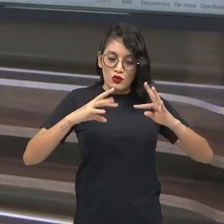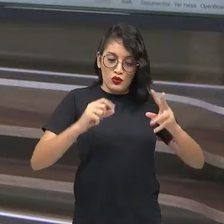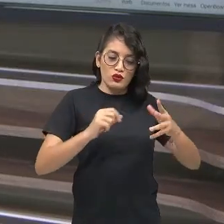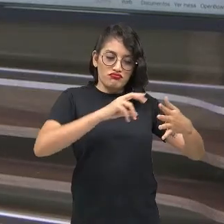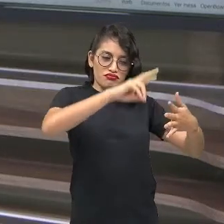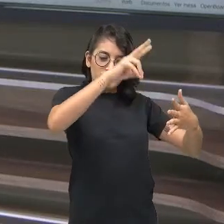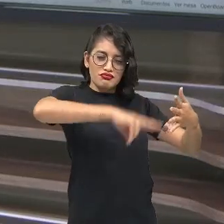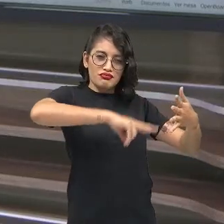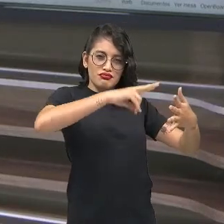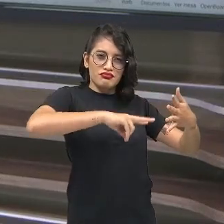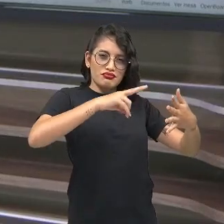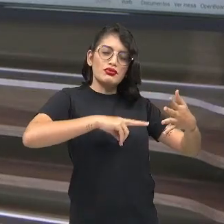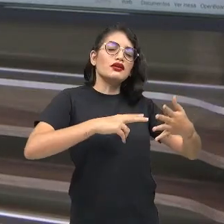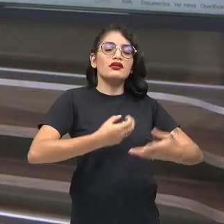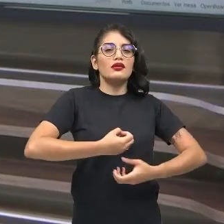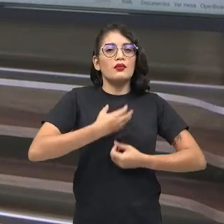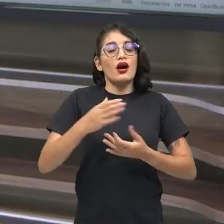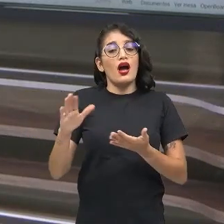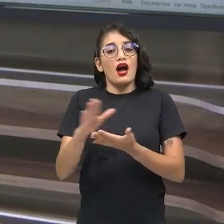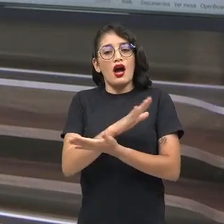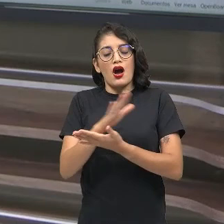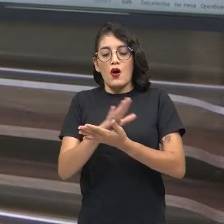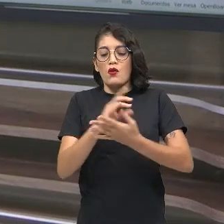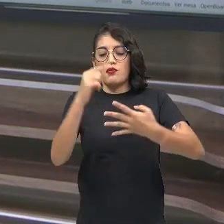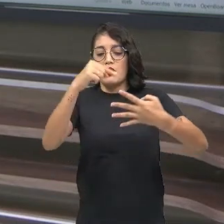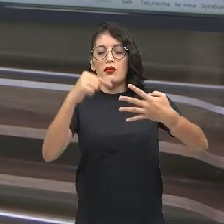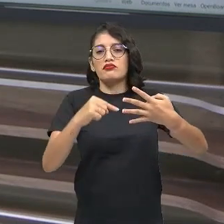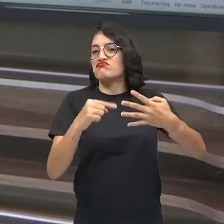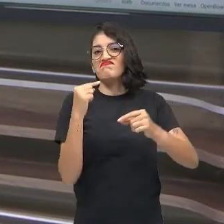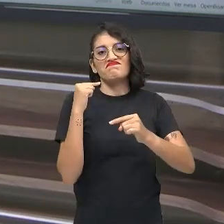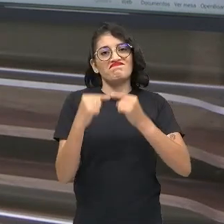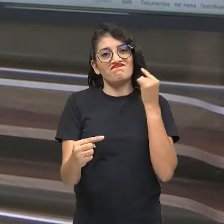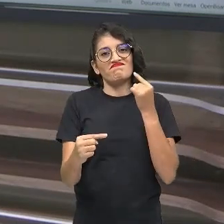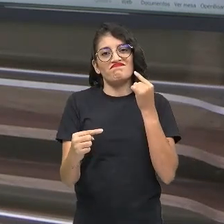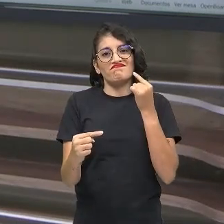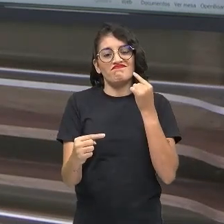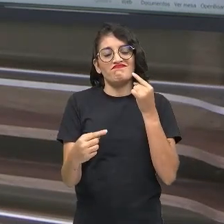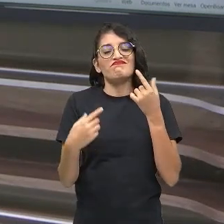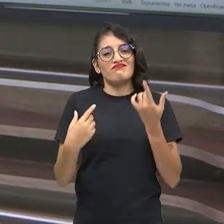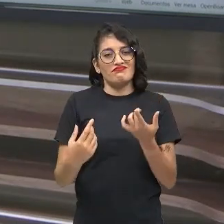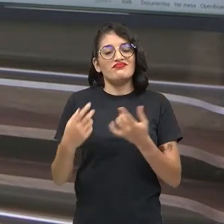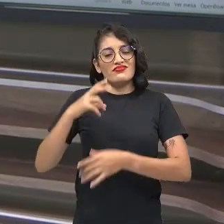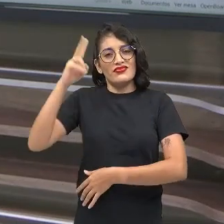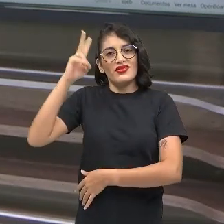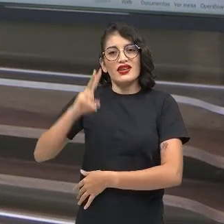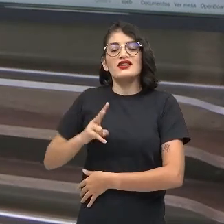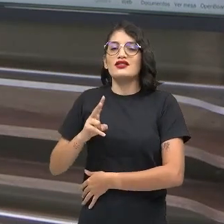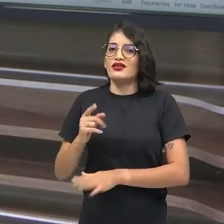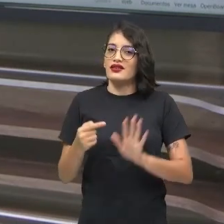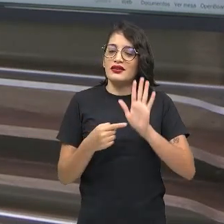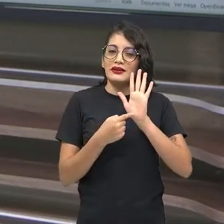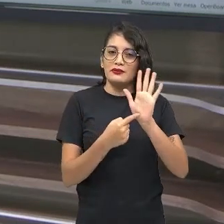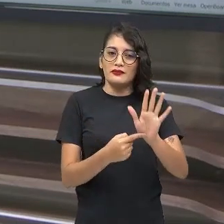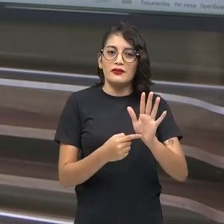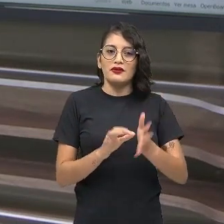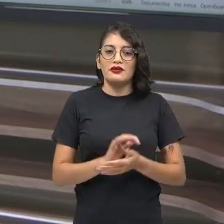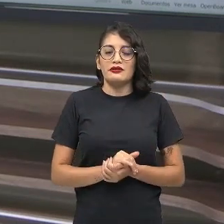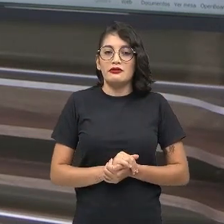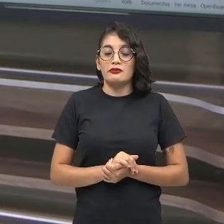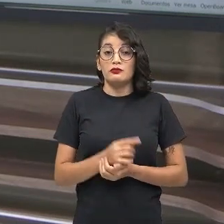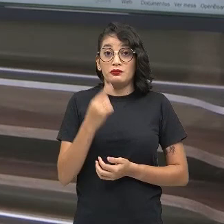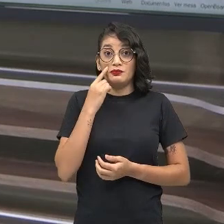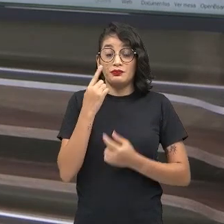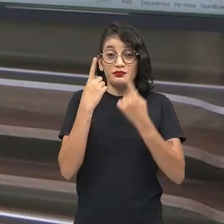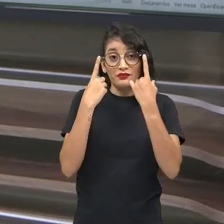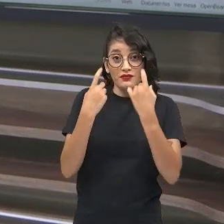poema, nós vamos perceber que algumas das alternativas não cabem por toda a história que é apresentada. E olha que